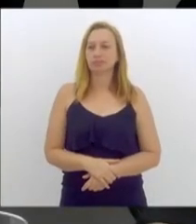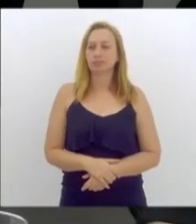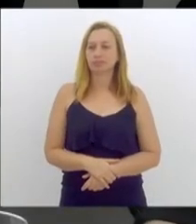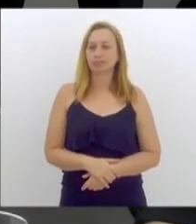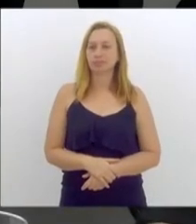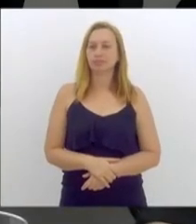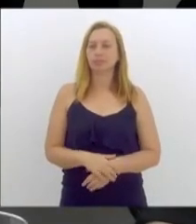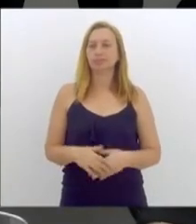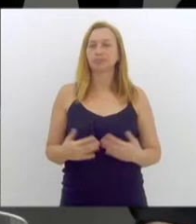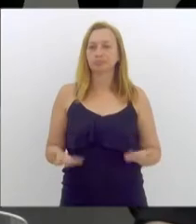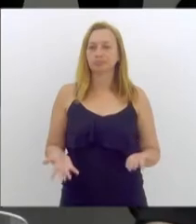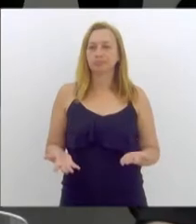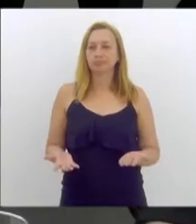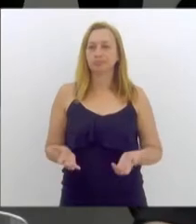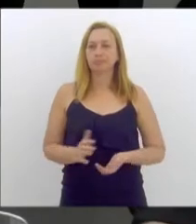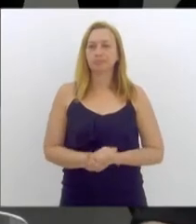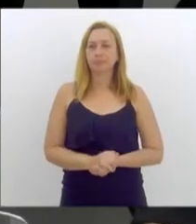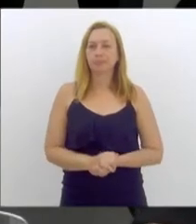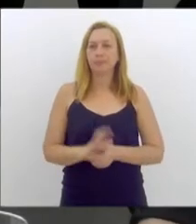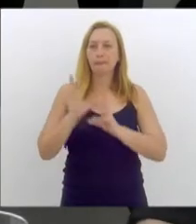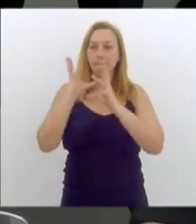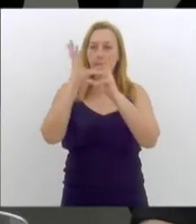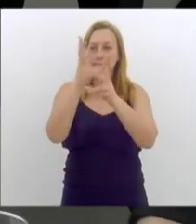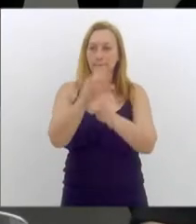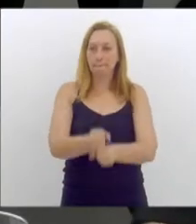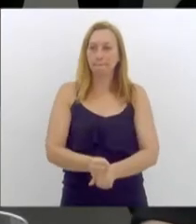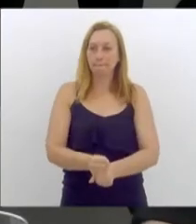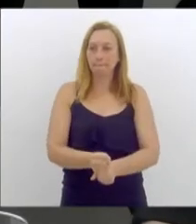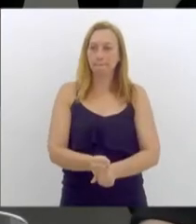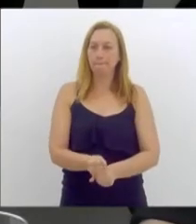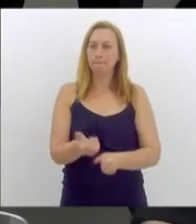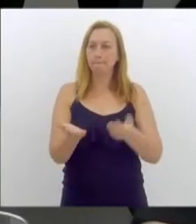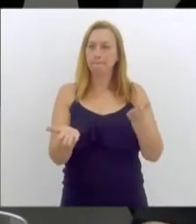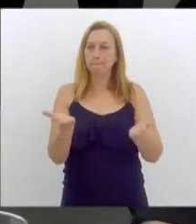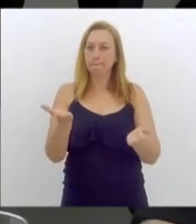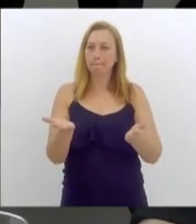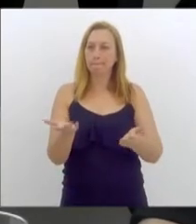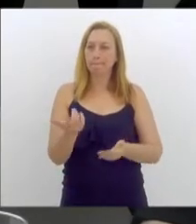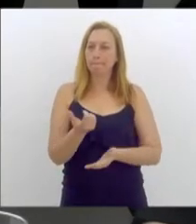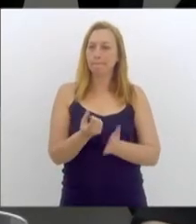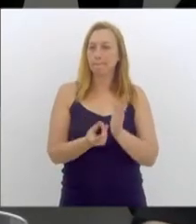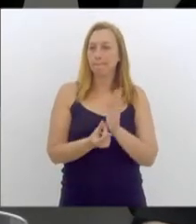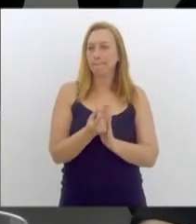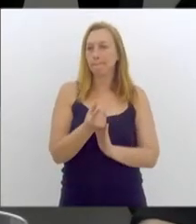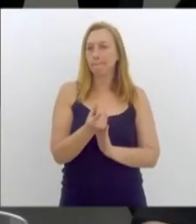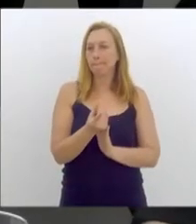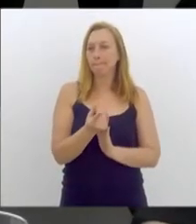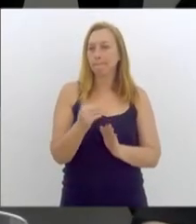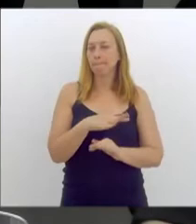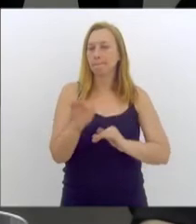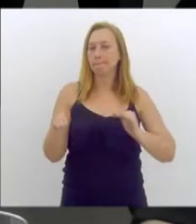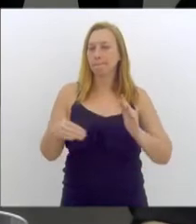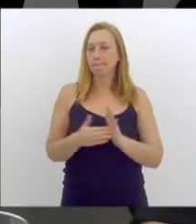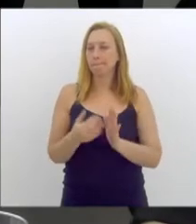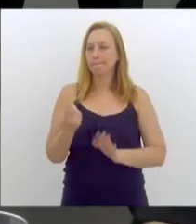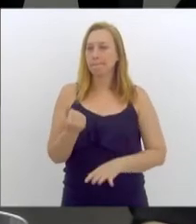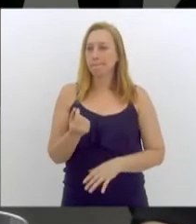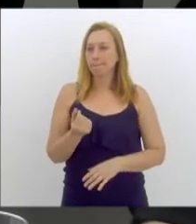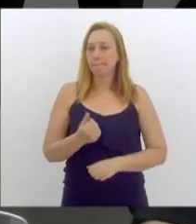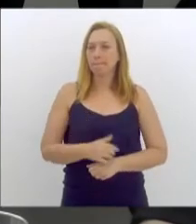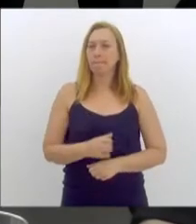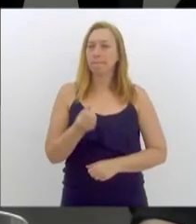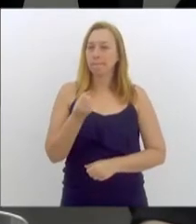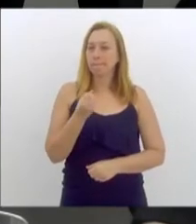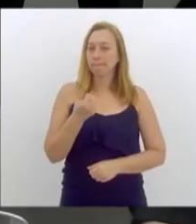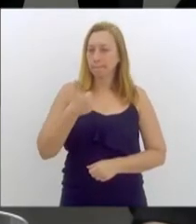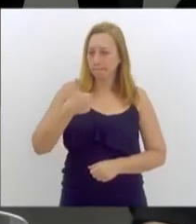então é Resumindo a gente tem um balanço orçamentário com receitas totais um Resultado orçamentário